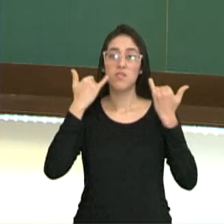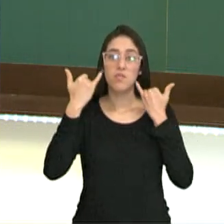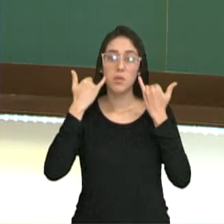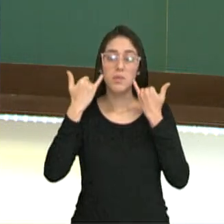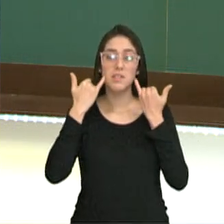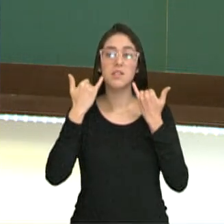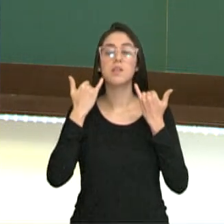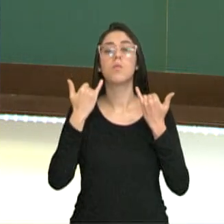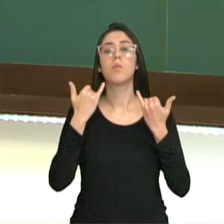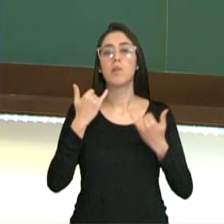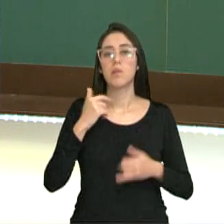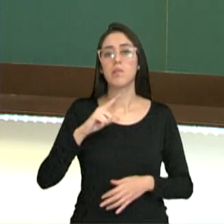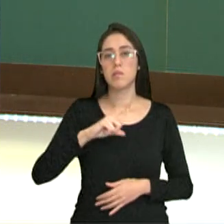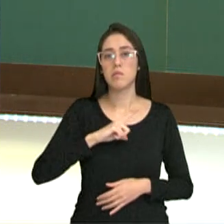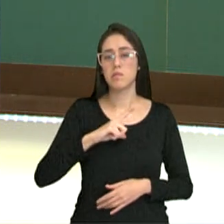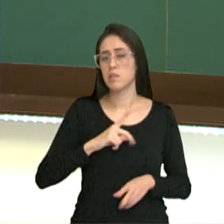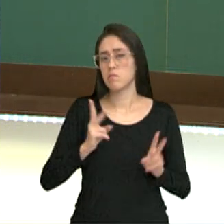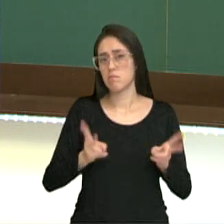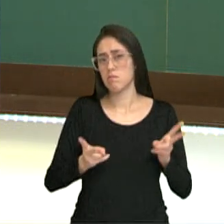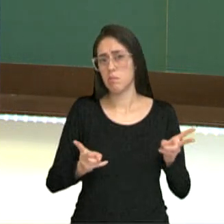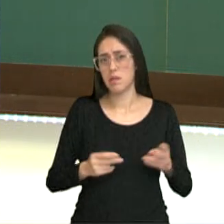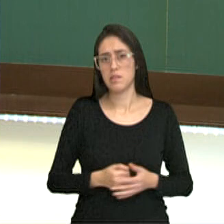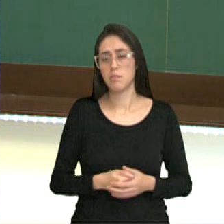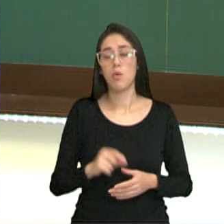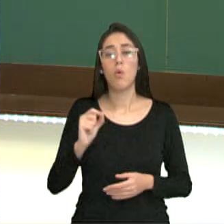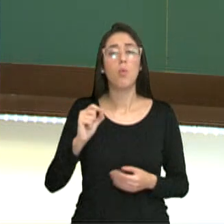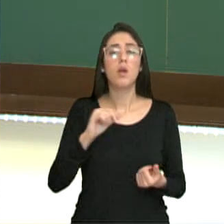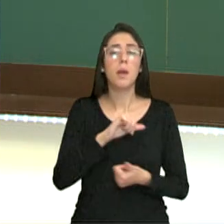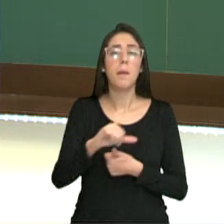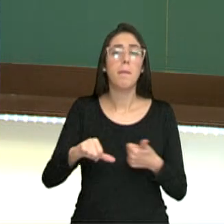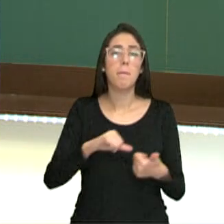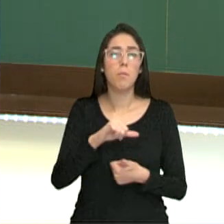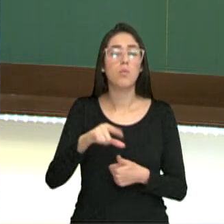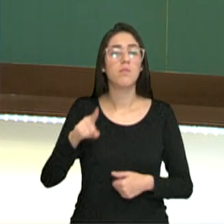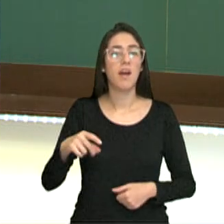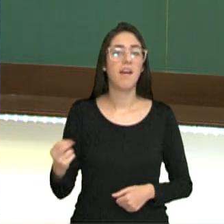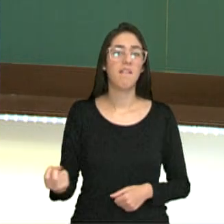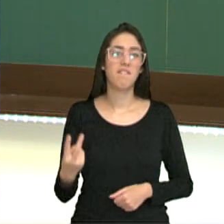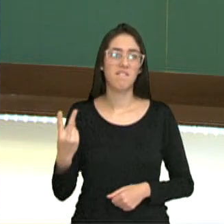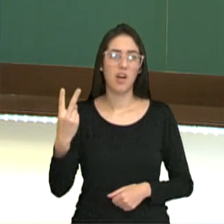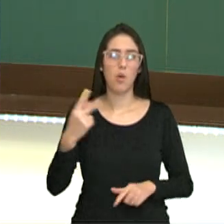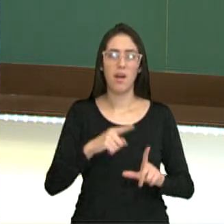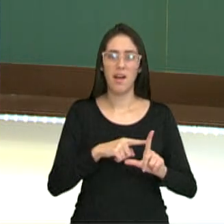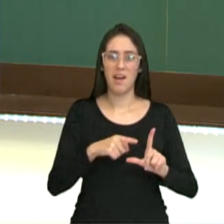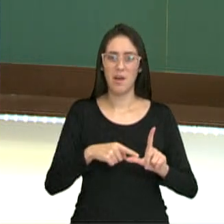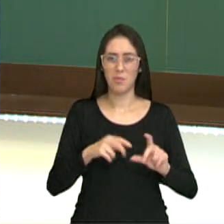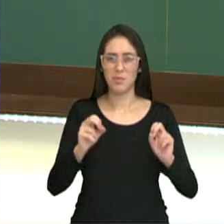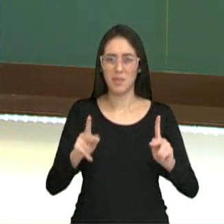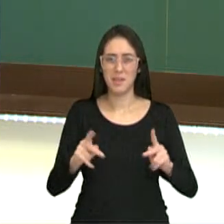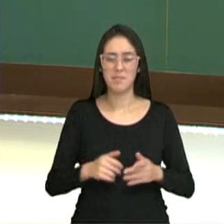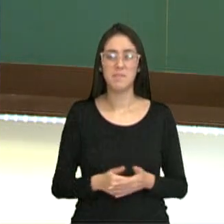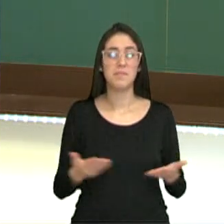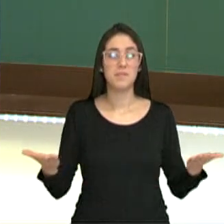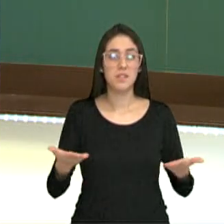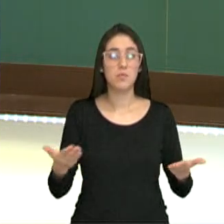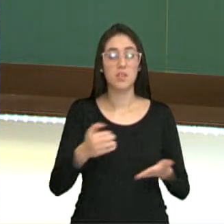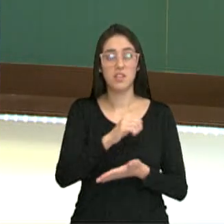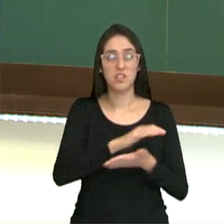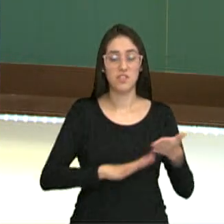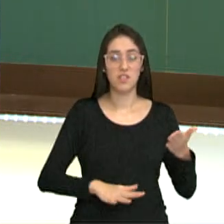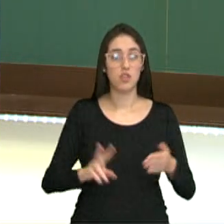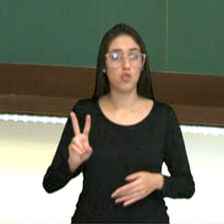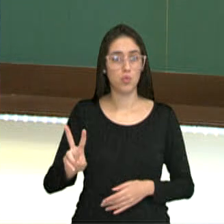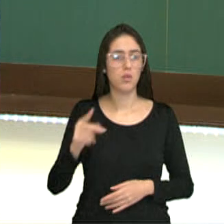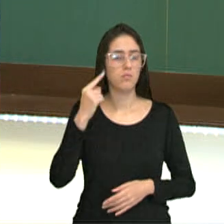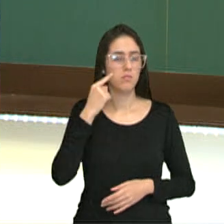são praticamente as mesmas, né? O que vão mudar são os valores dos ângulos, certo? Então, vamos lá praticar um exercício